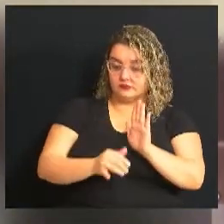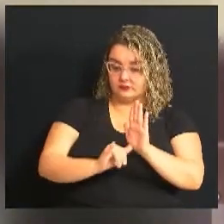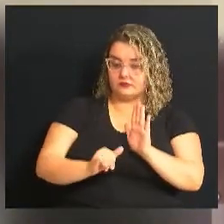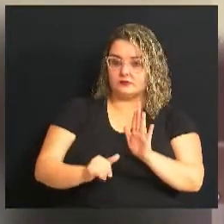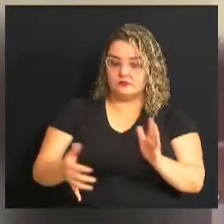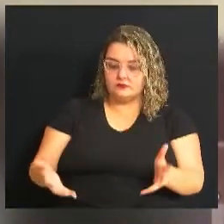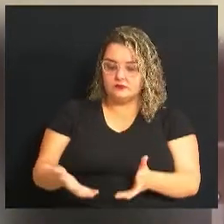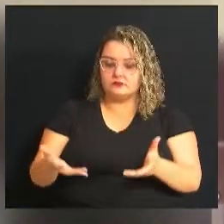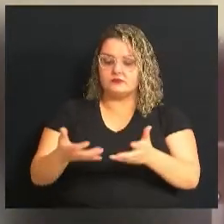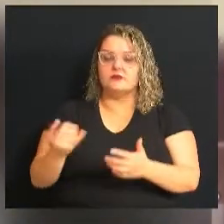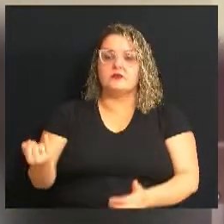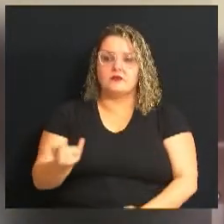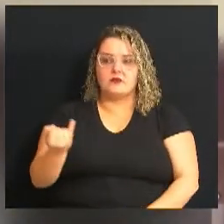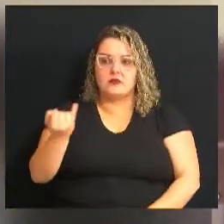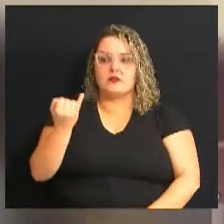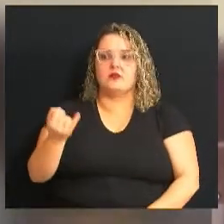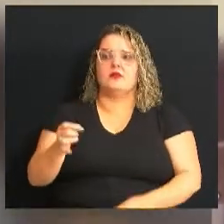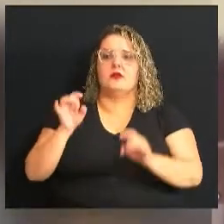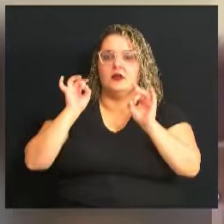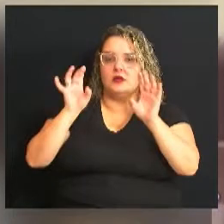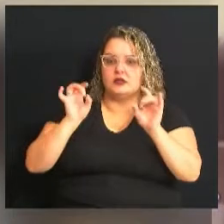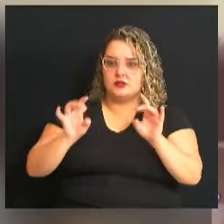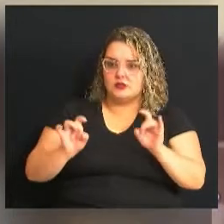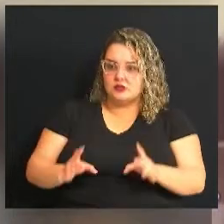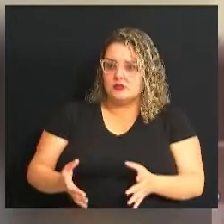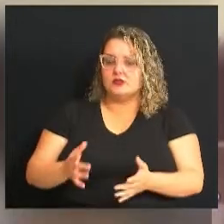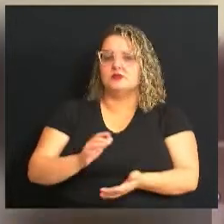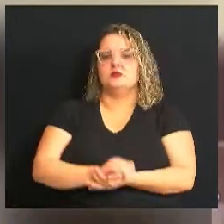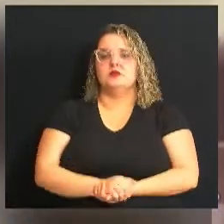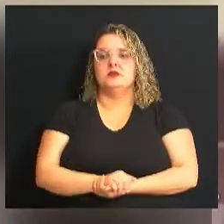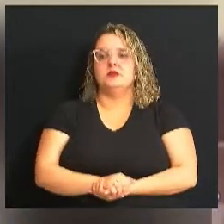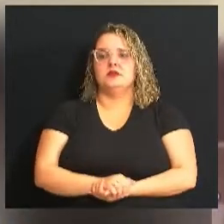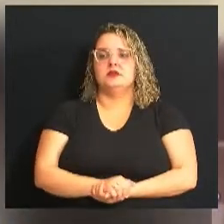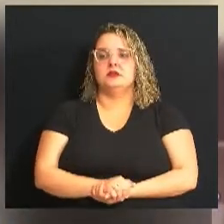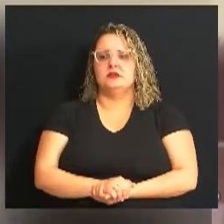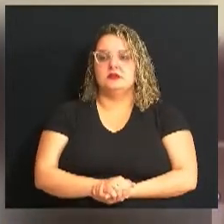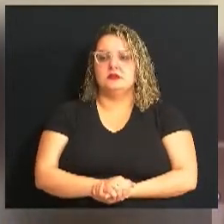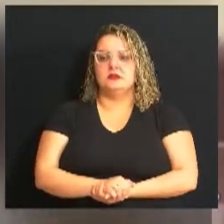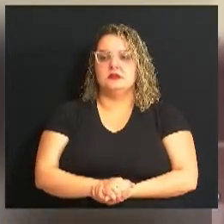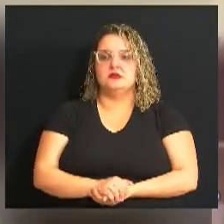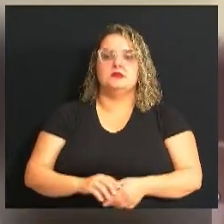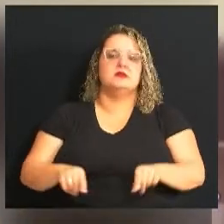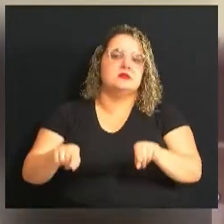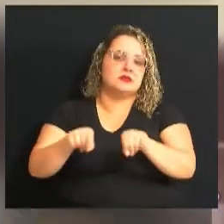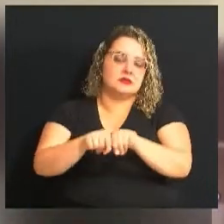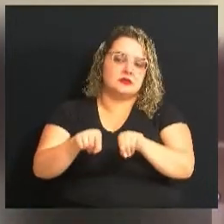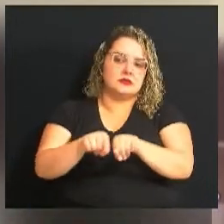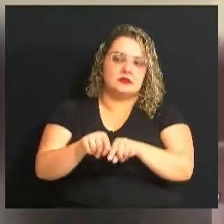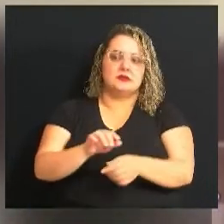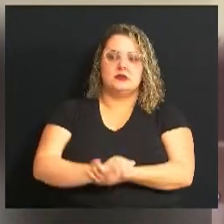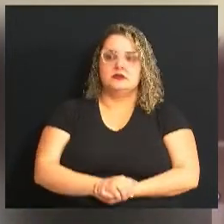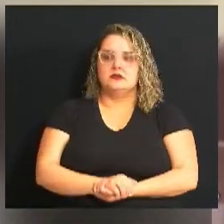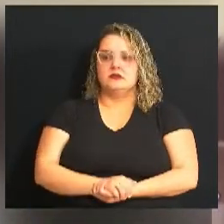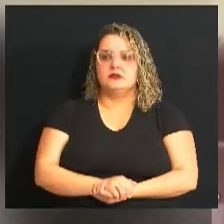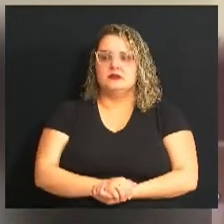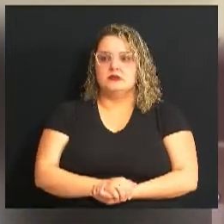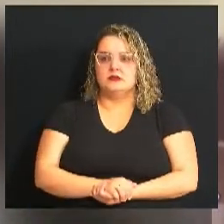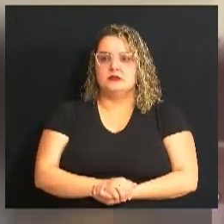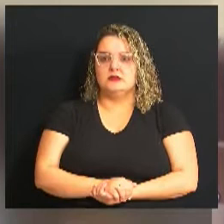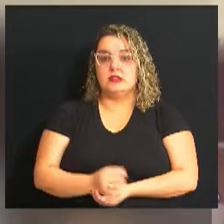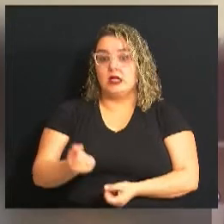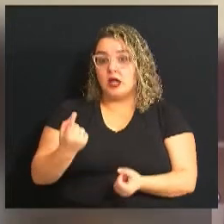contribuições significativas de especialistas, não é? E também de alguns